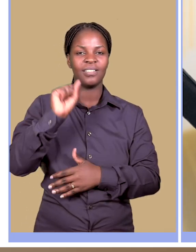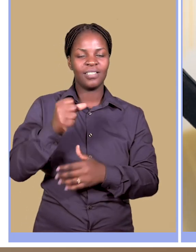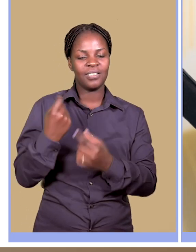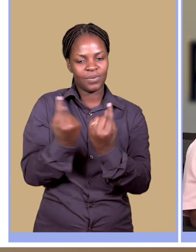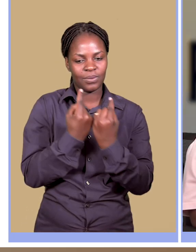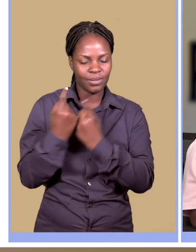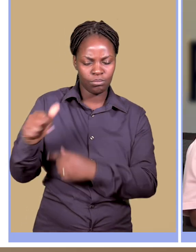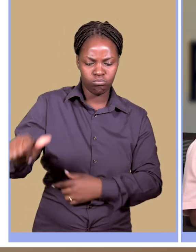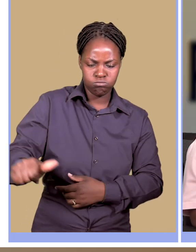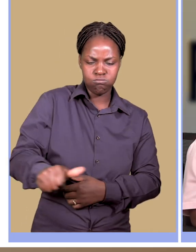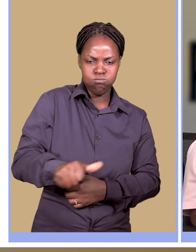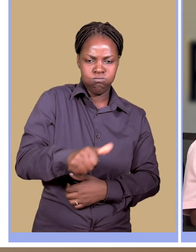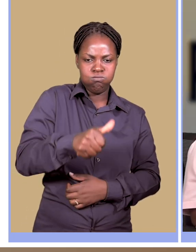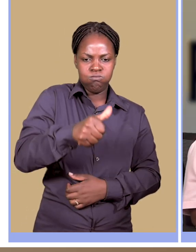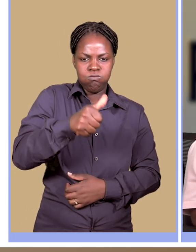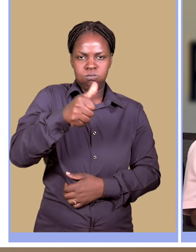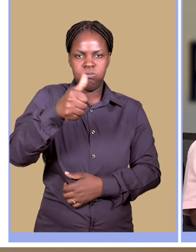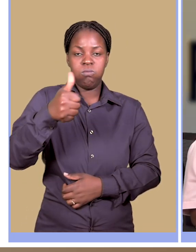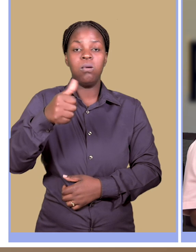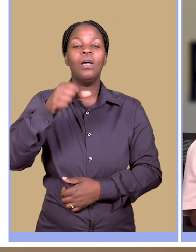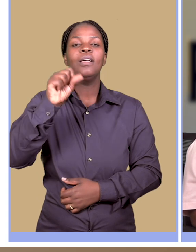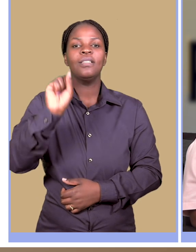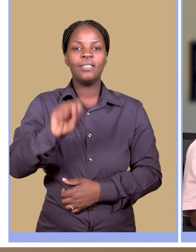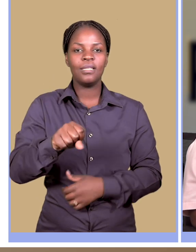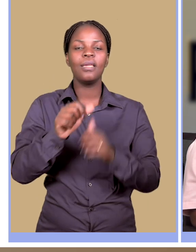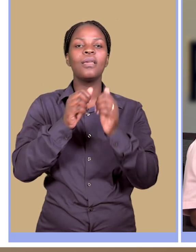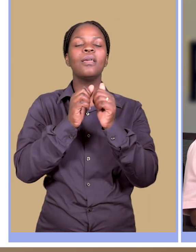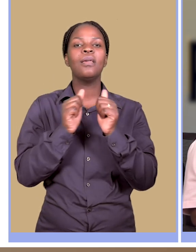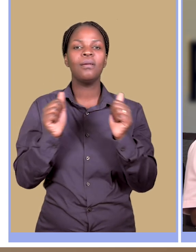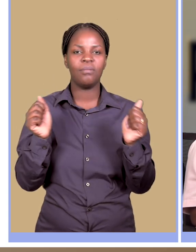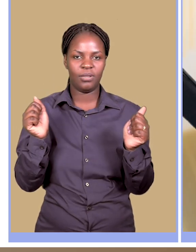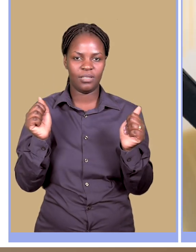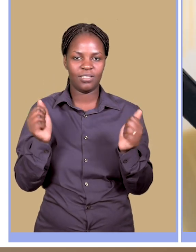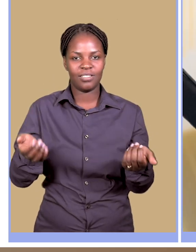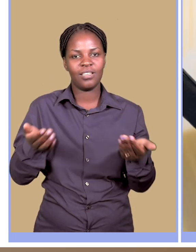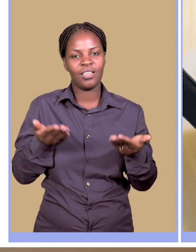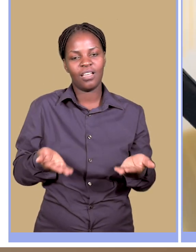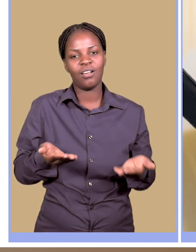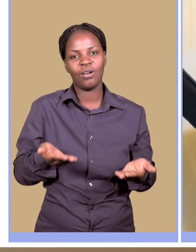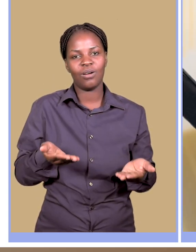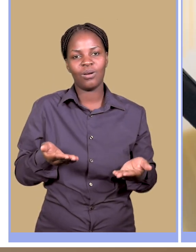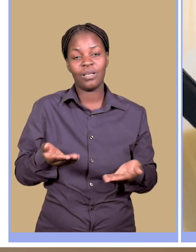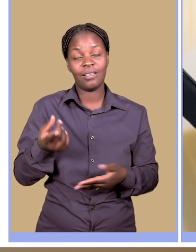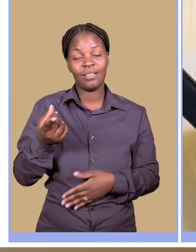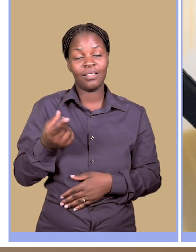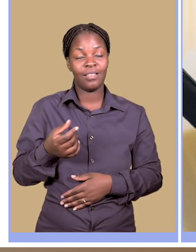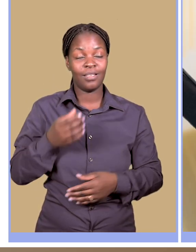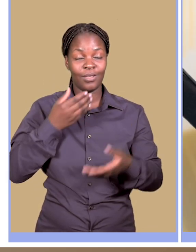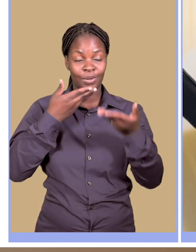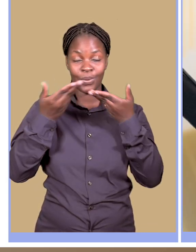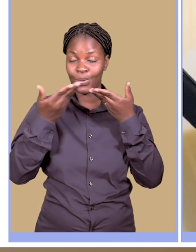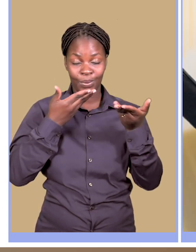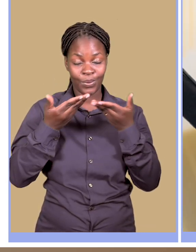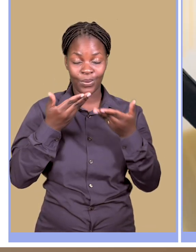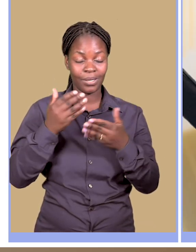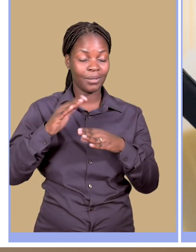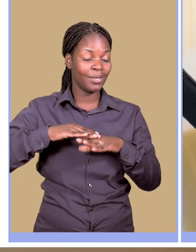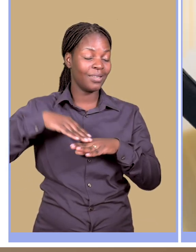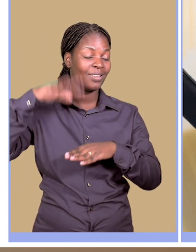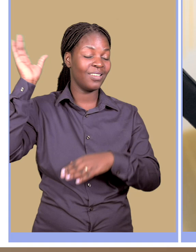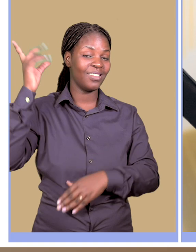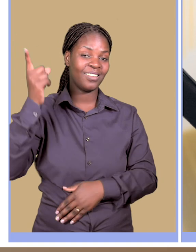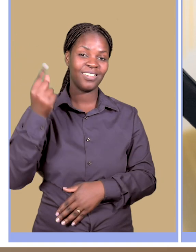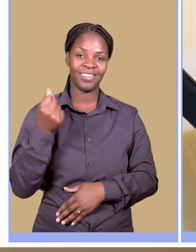É verdade que a situação melhorou bastante, está a melhorar cada vez mais, mas pronto, agora também tornou-se caro a comunicação